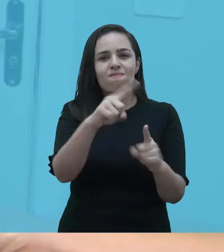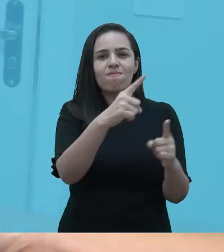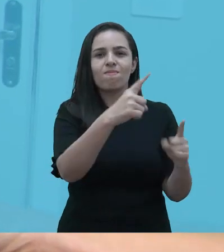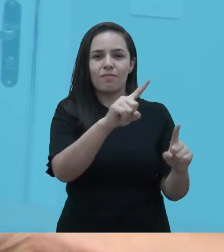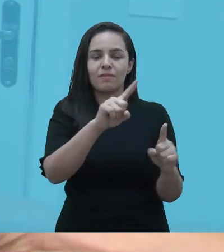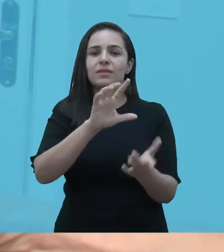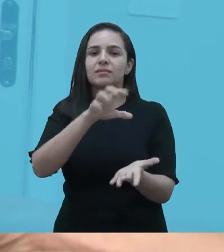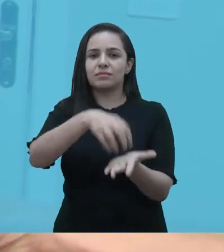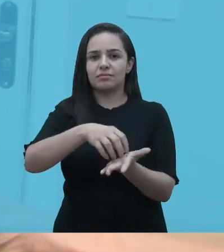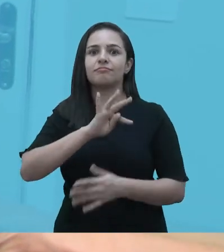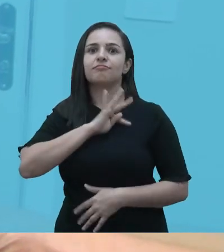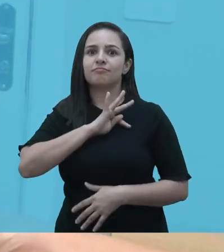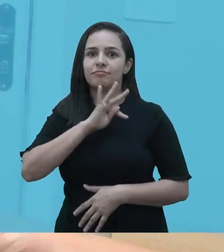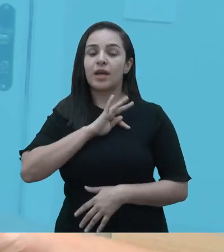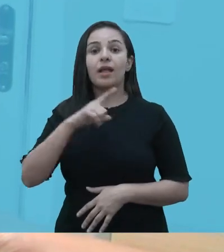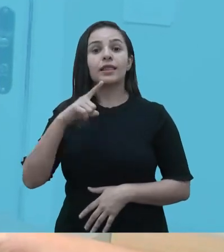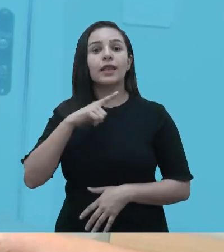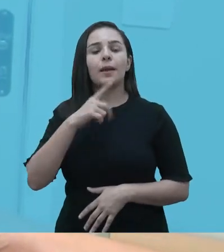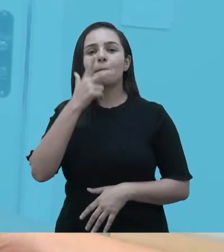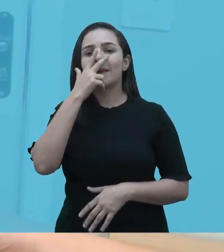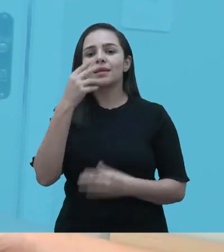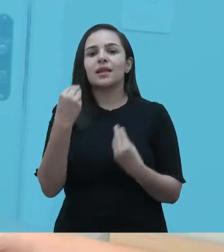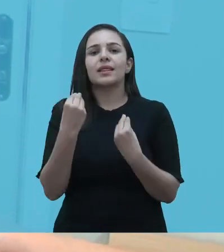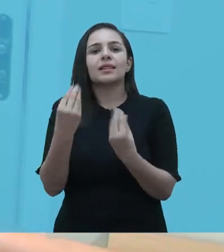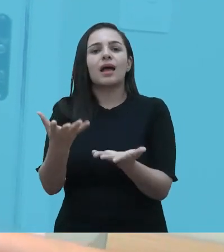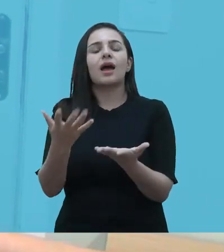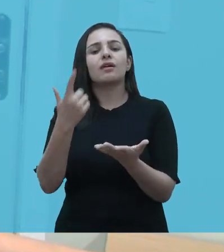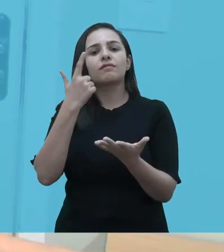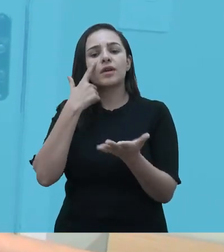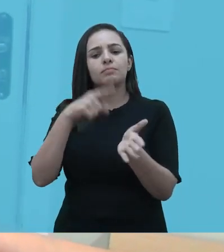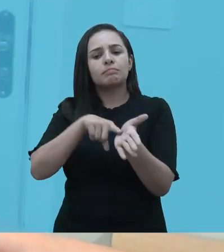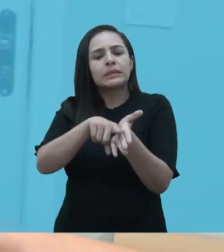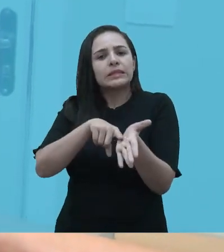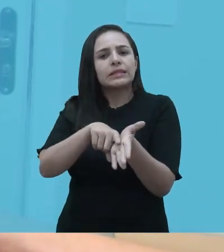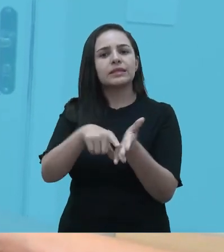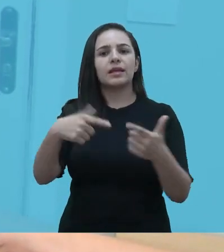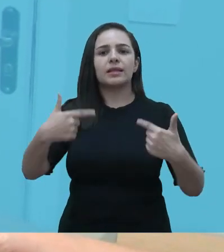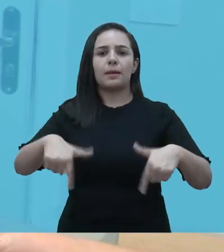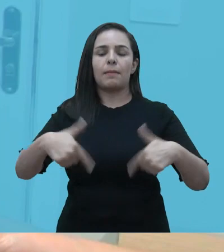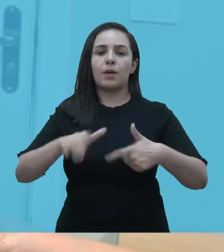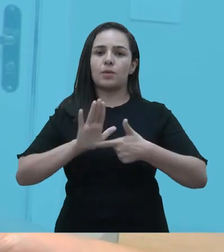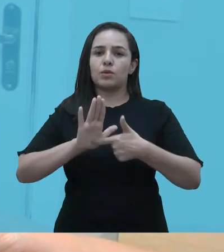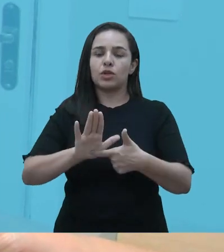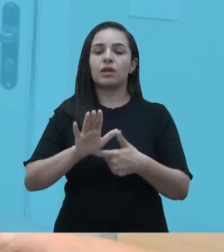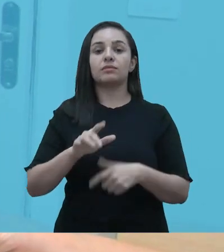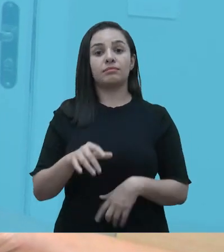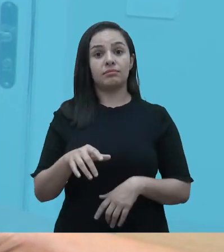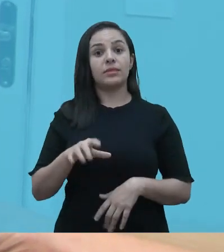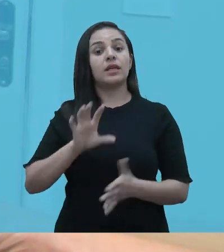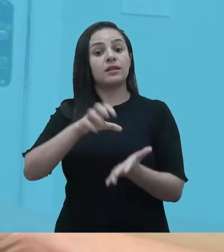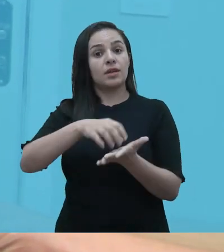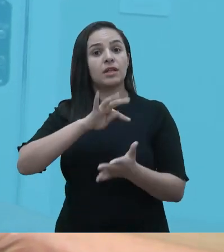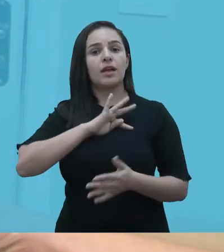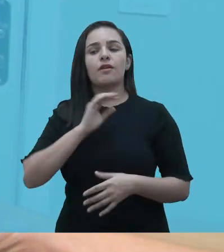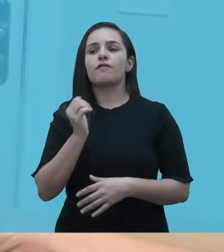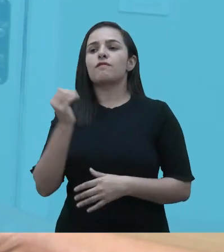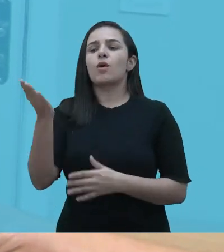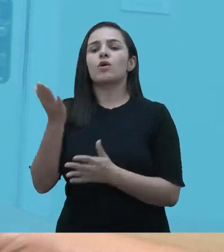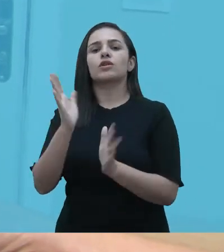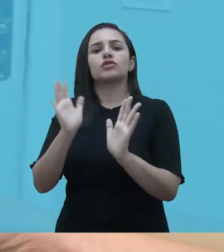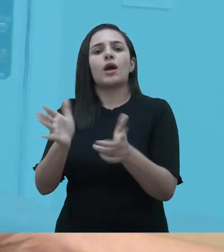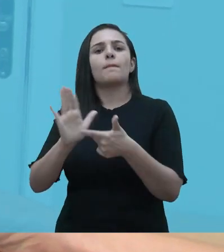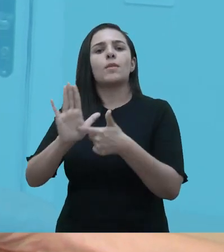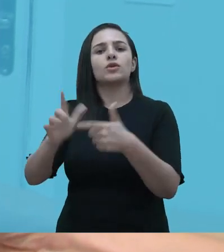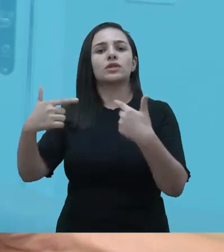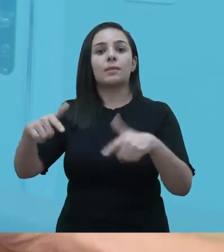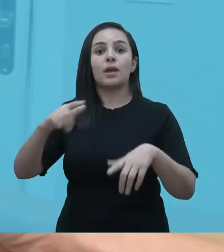desafios e assim vai sendo desenvolvido novas habilidades dos servidores e nós temos servidores que já tem uma produção científica